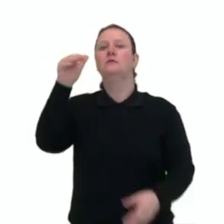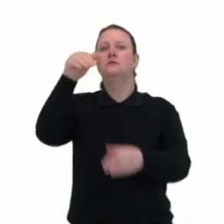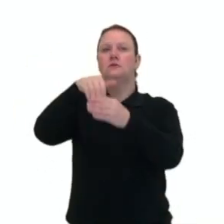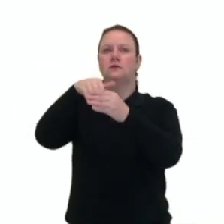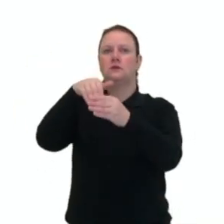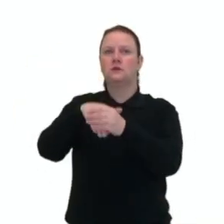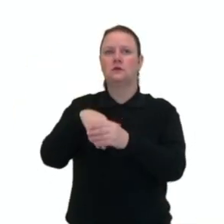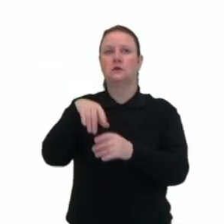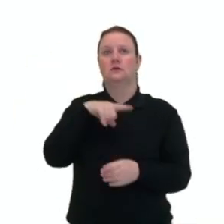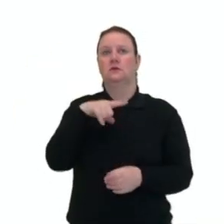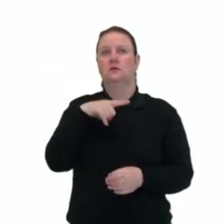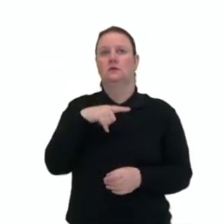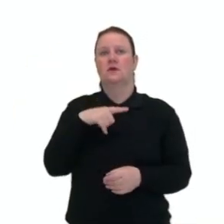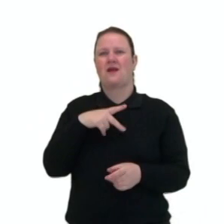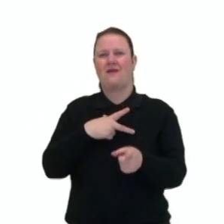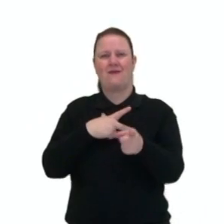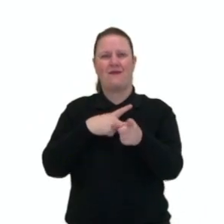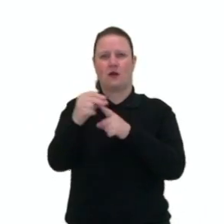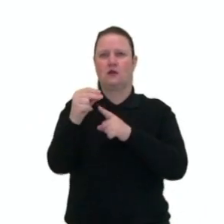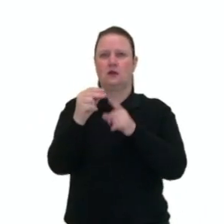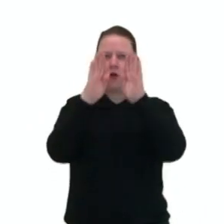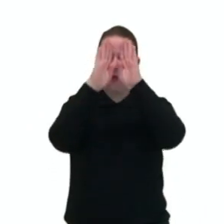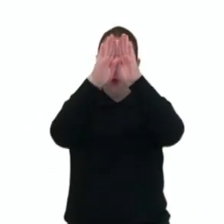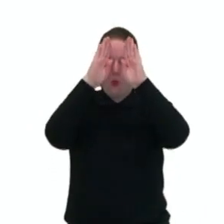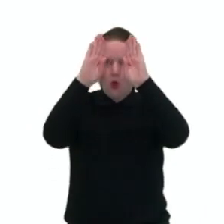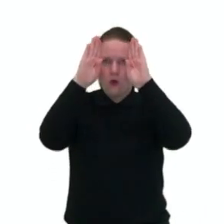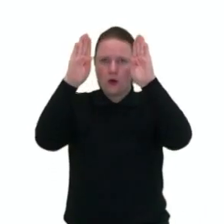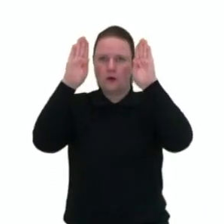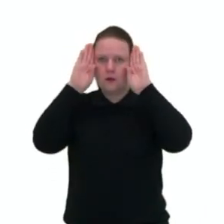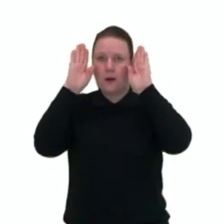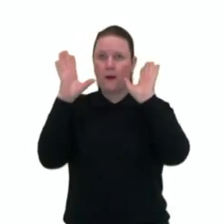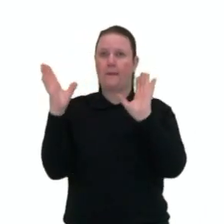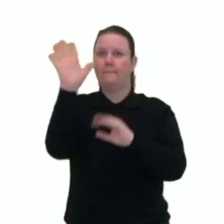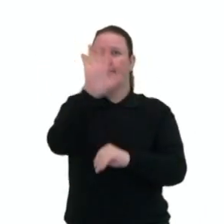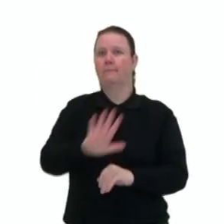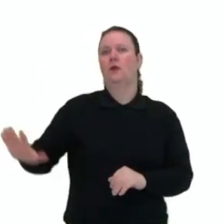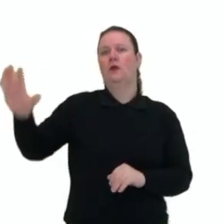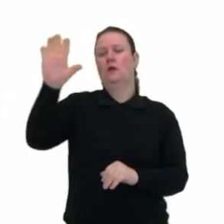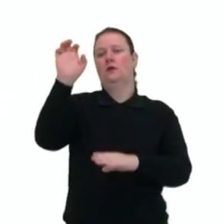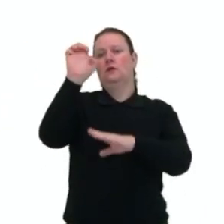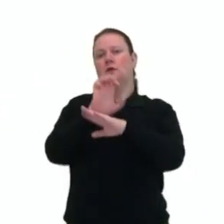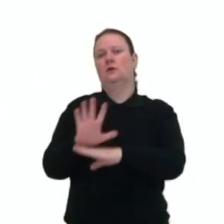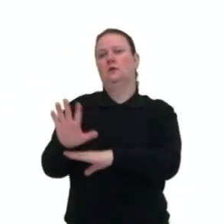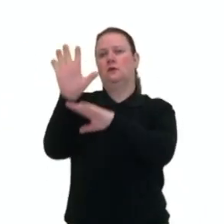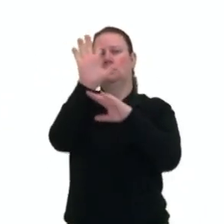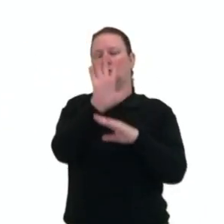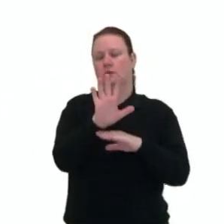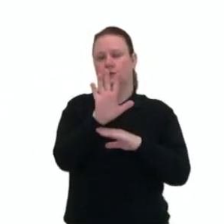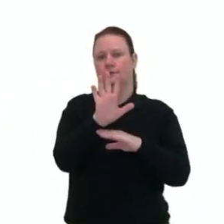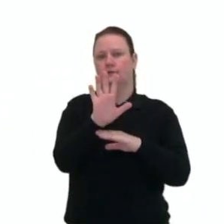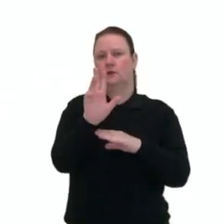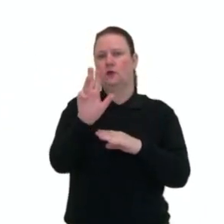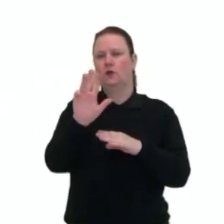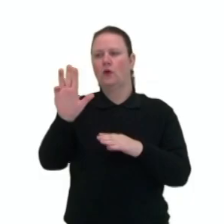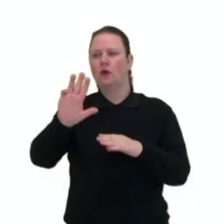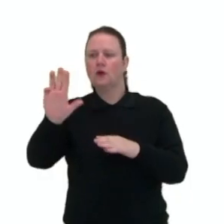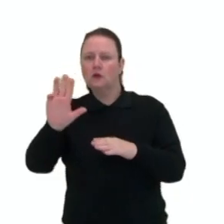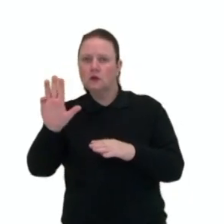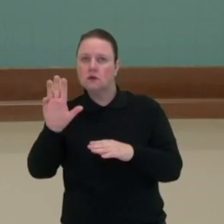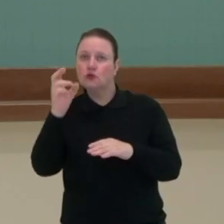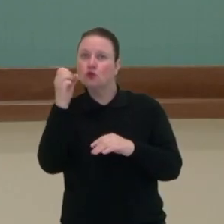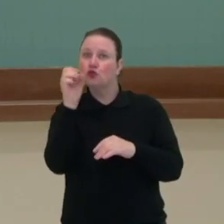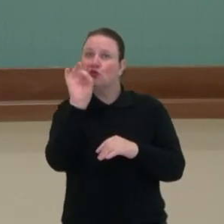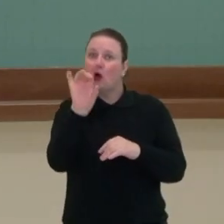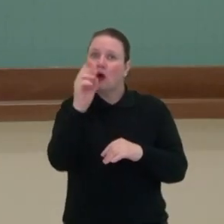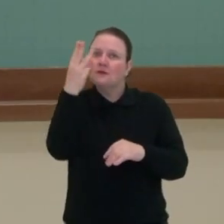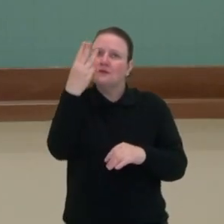você tem de novo a vitória do Fernando Collor de Mello na maioria dos estados. O Luiz Inácio Lula da Silva venceu em 3 estados e no